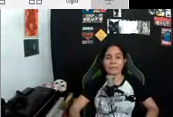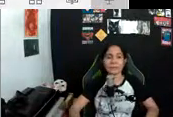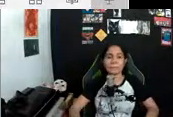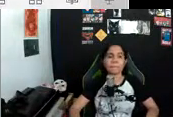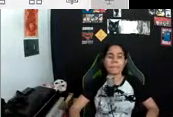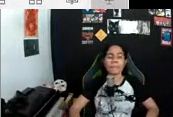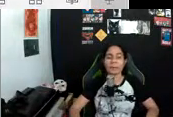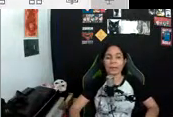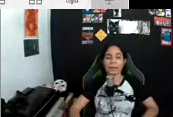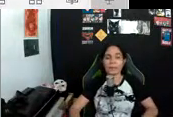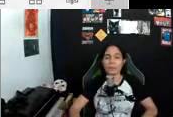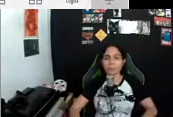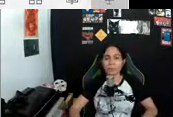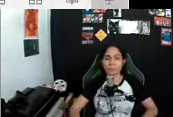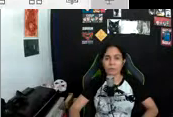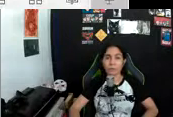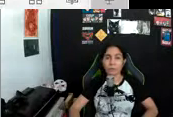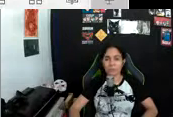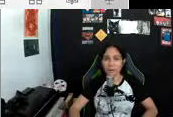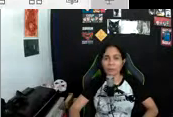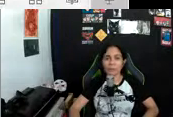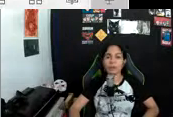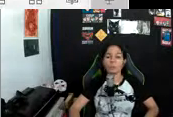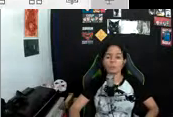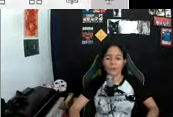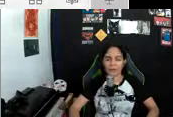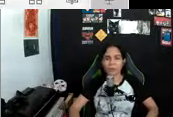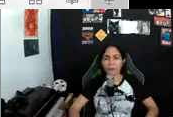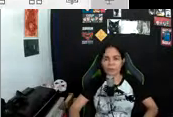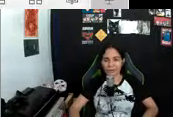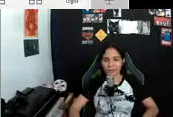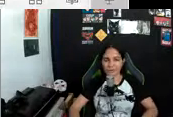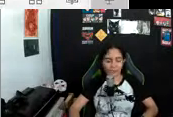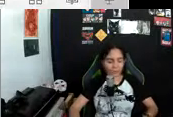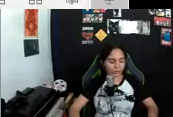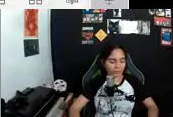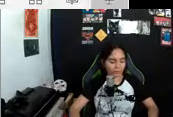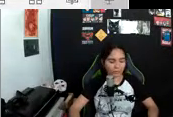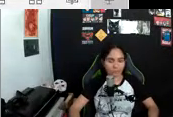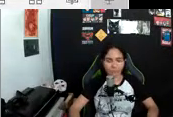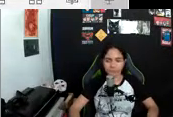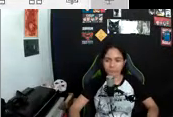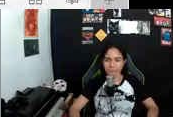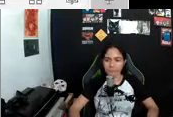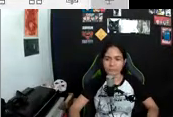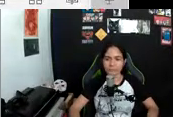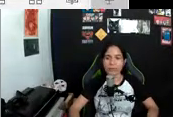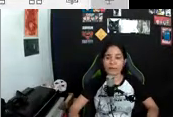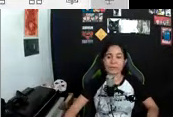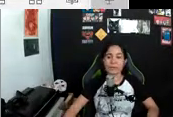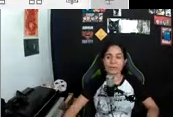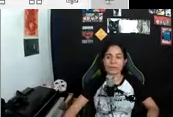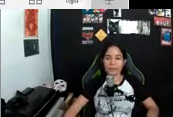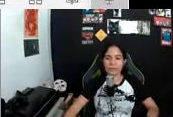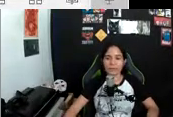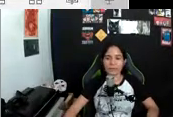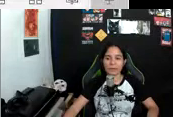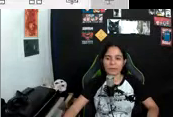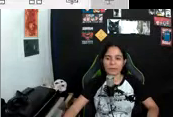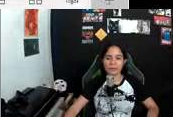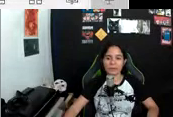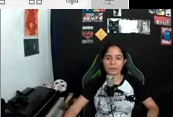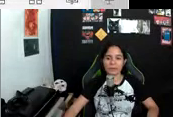com urgência para o hospital para que um médico faça a cirurgia. E dia